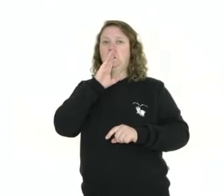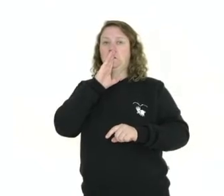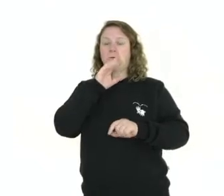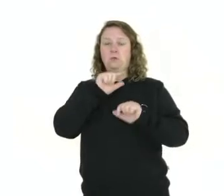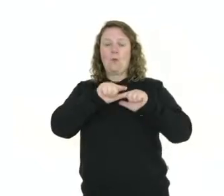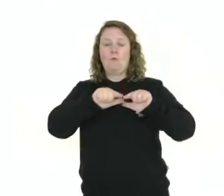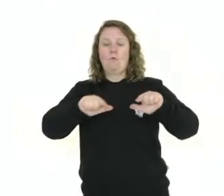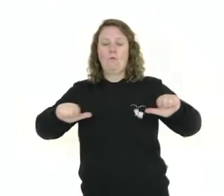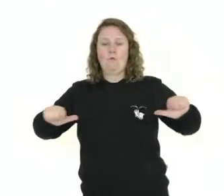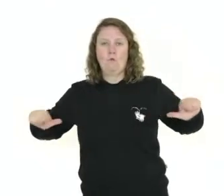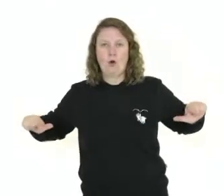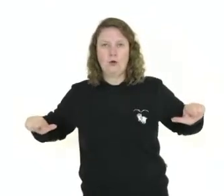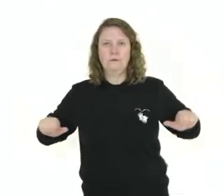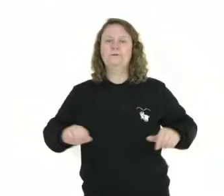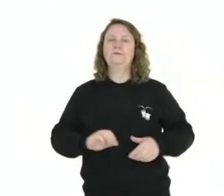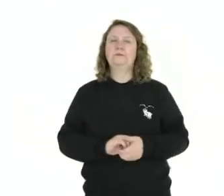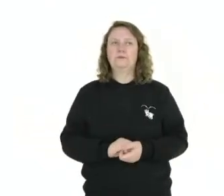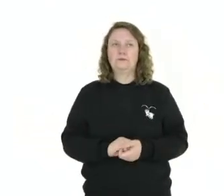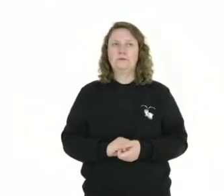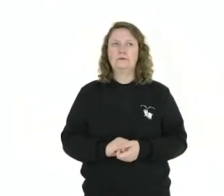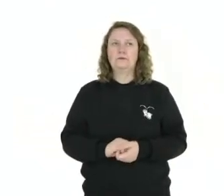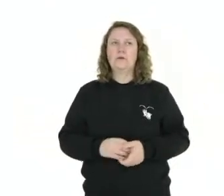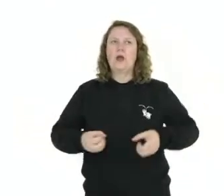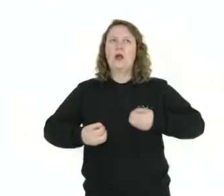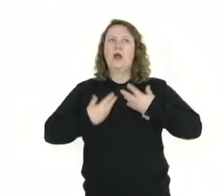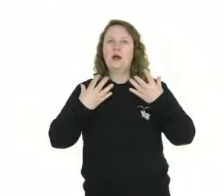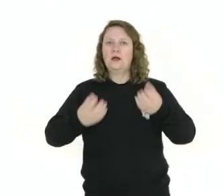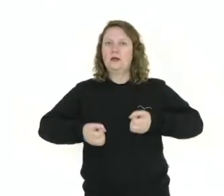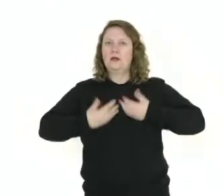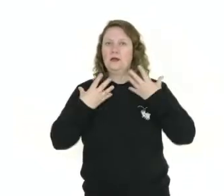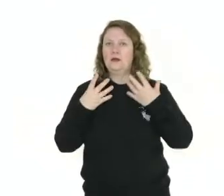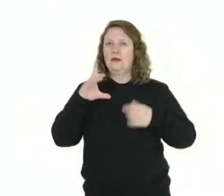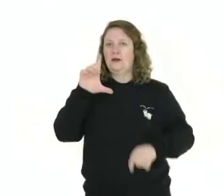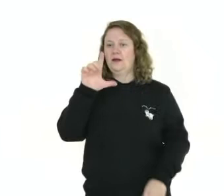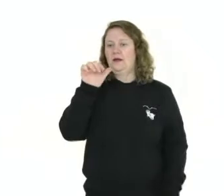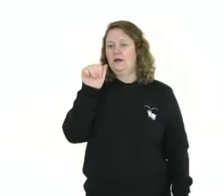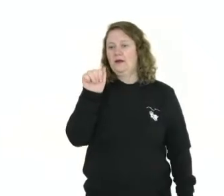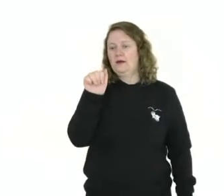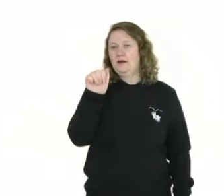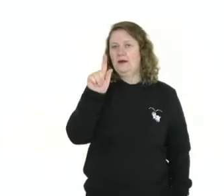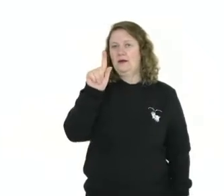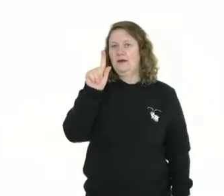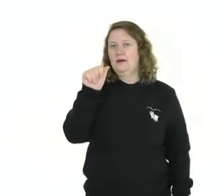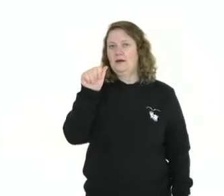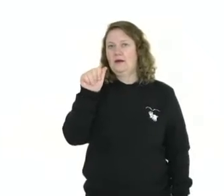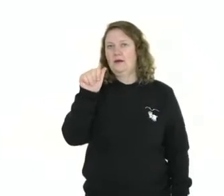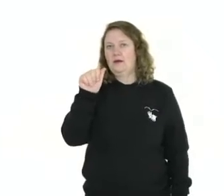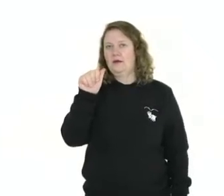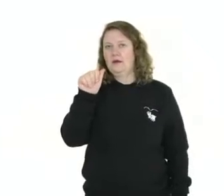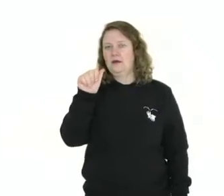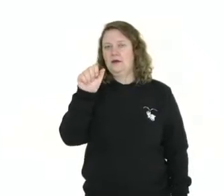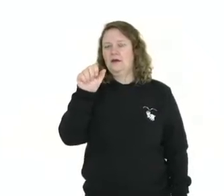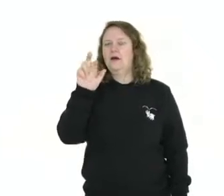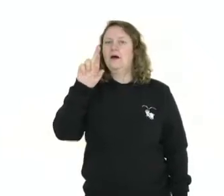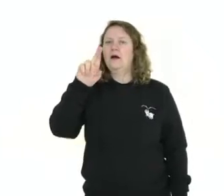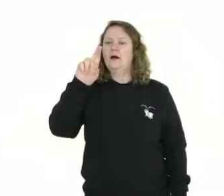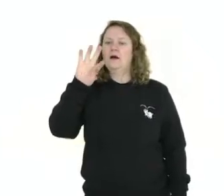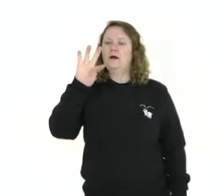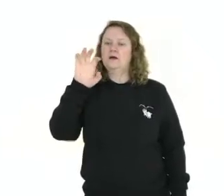Mário Quintana. A expressão lagartear, agora é o nosso exercício. A expressão